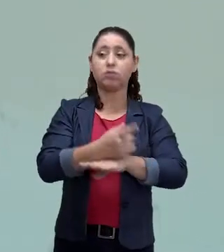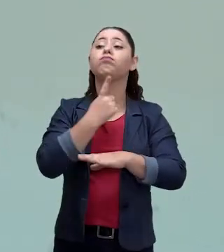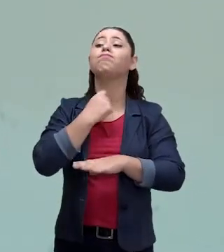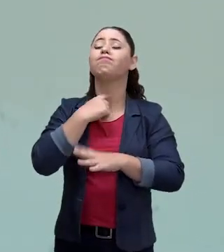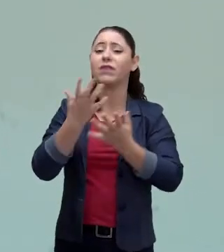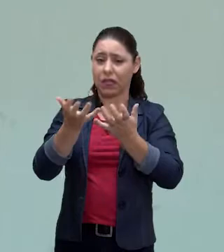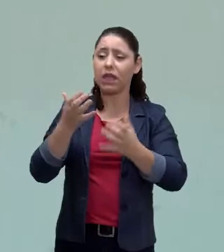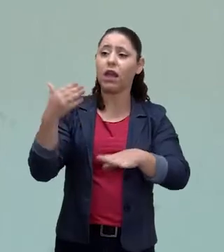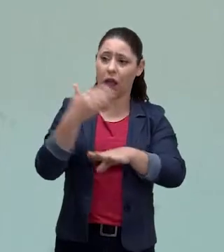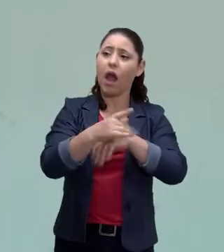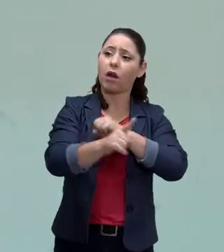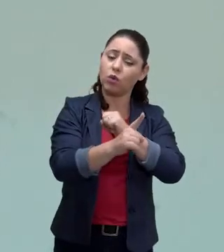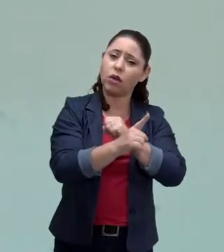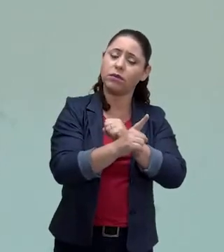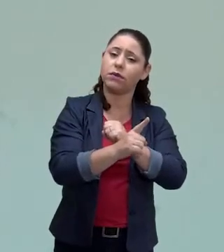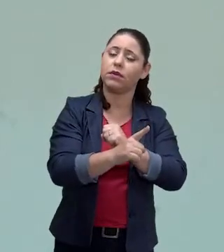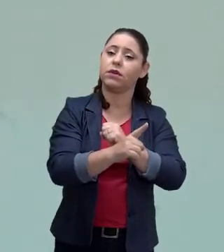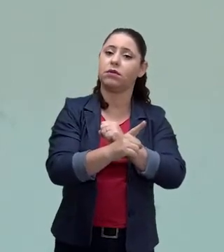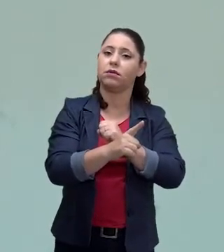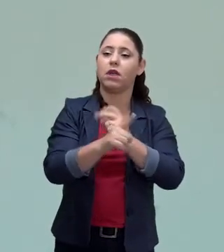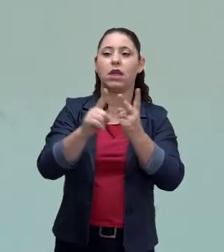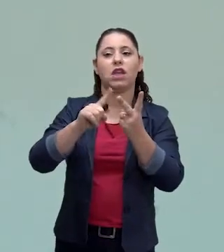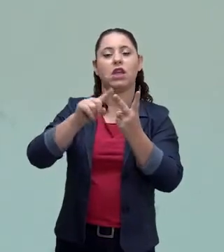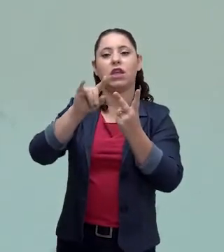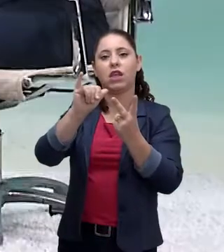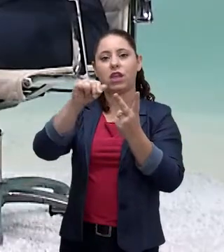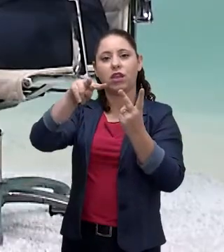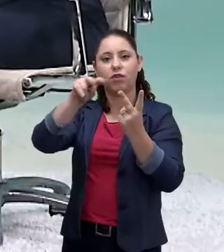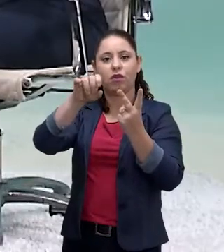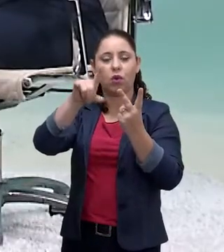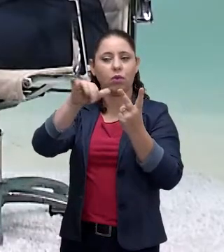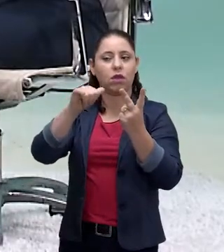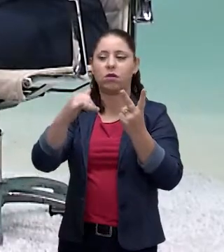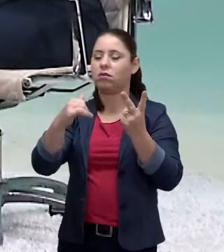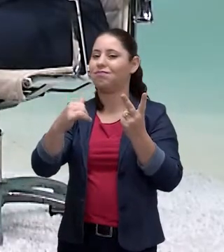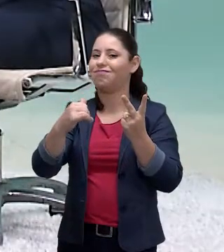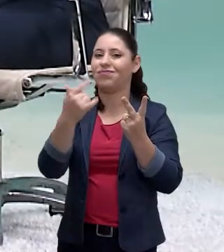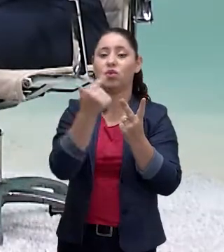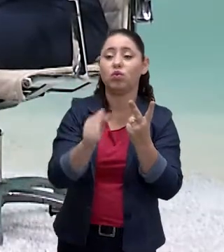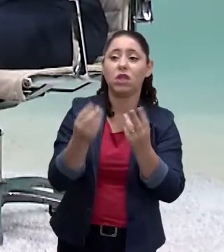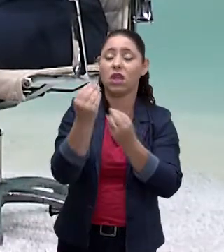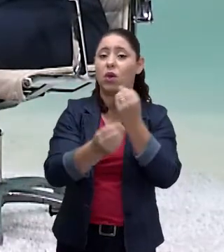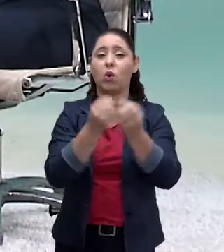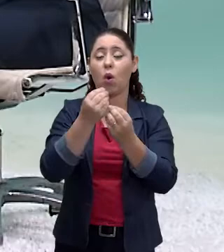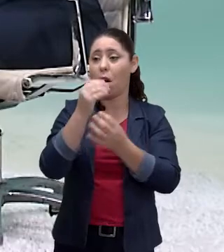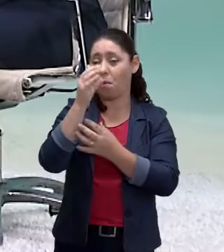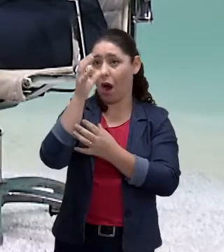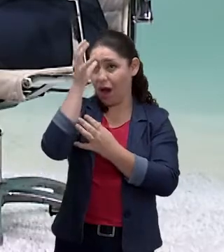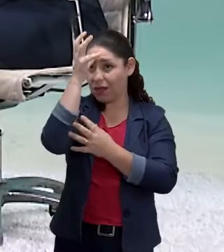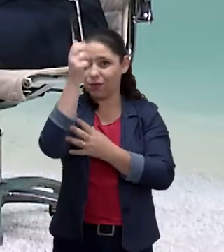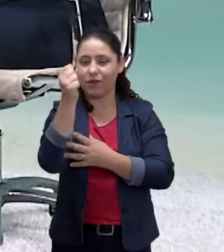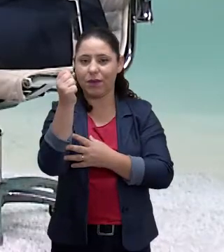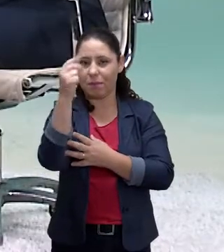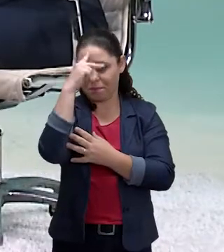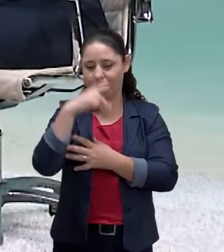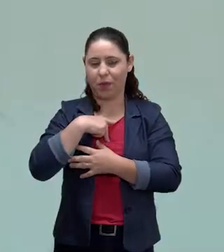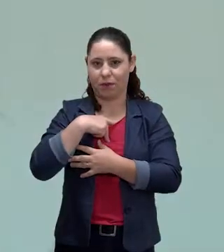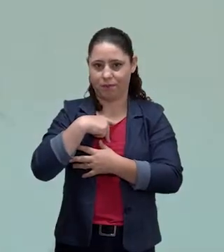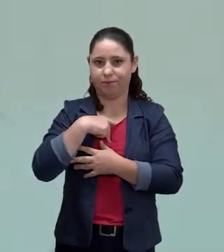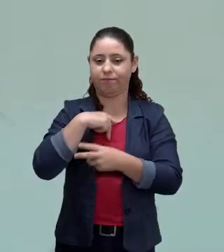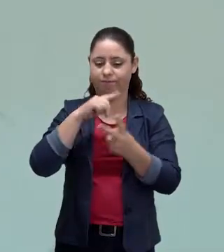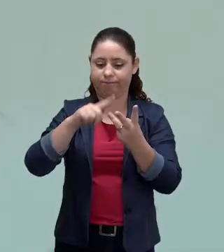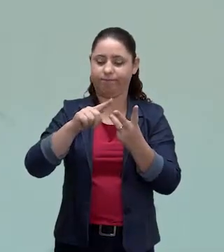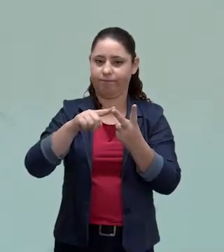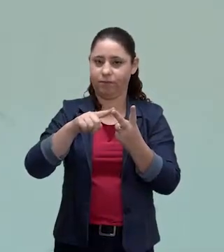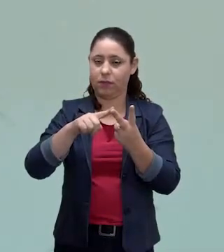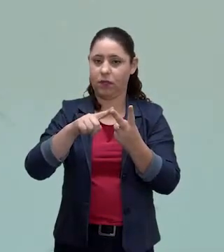paciente deseja se submeter ao tratamento. A involuntária é quando ele não tem condições de ter essa decisão.